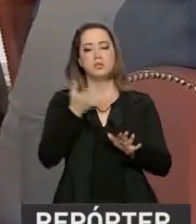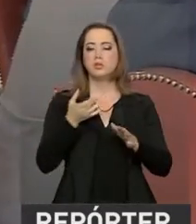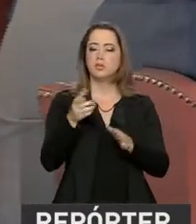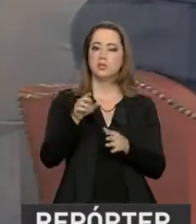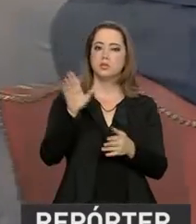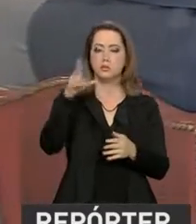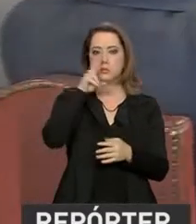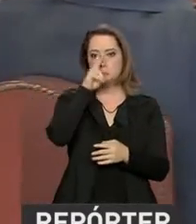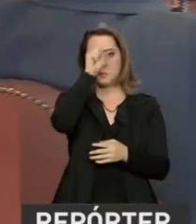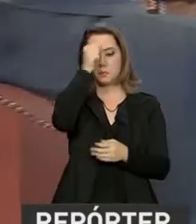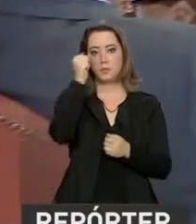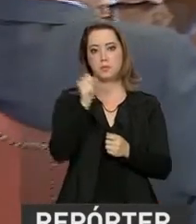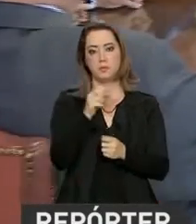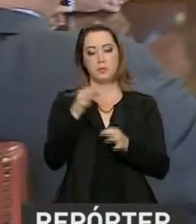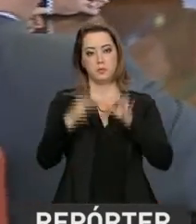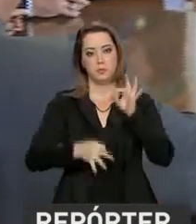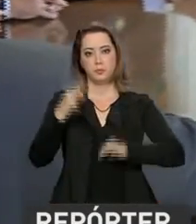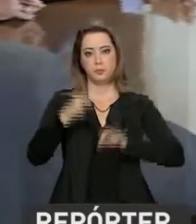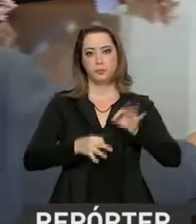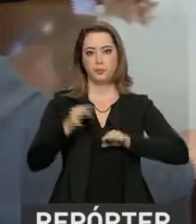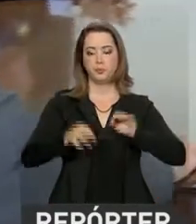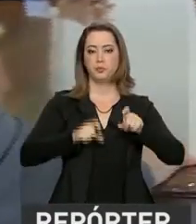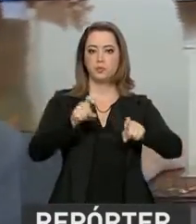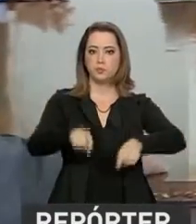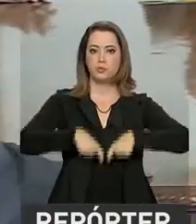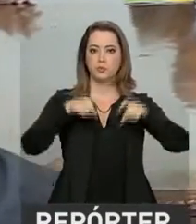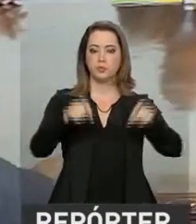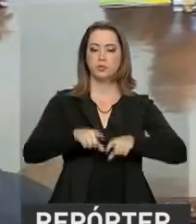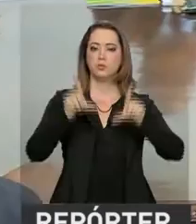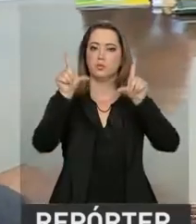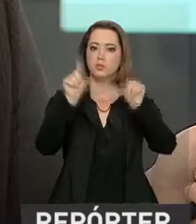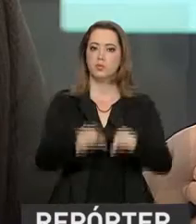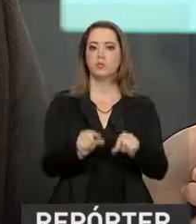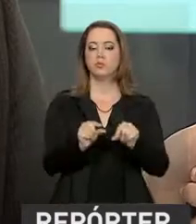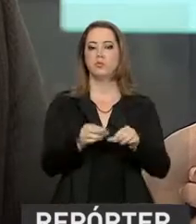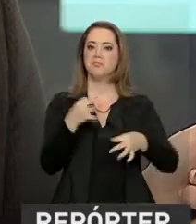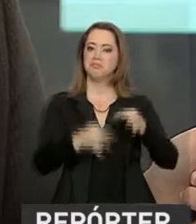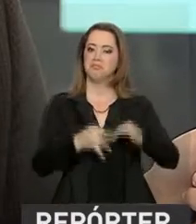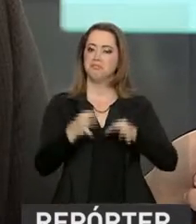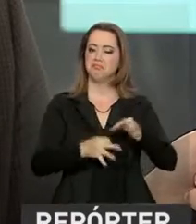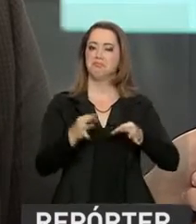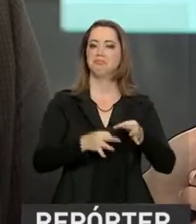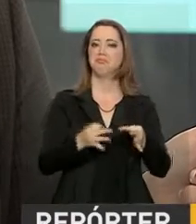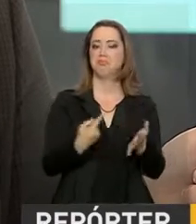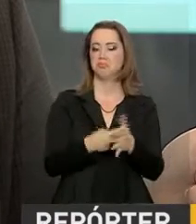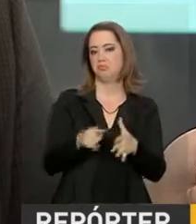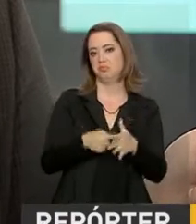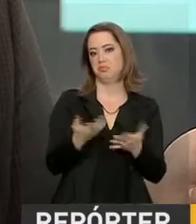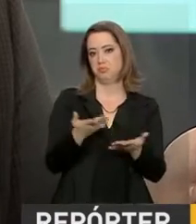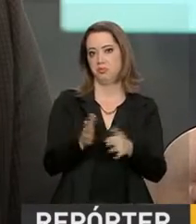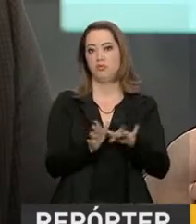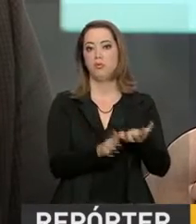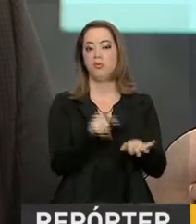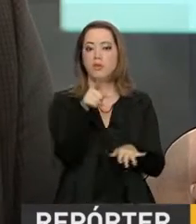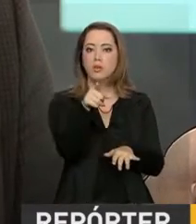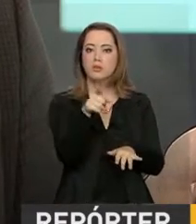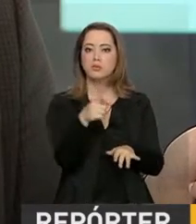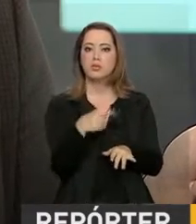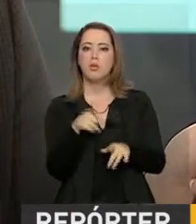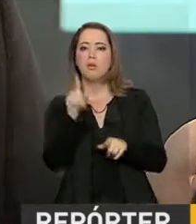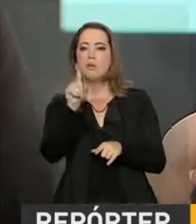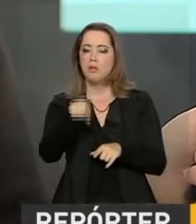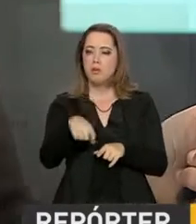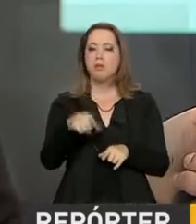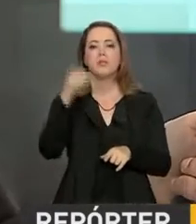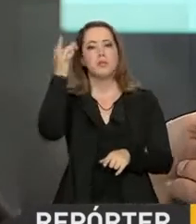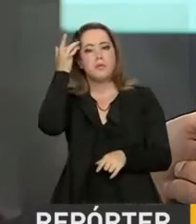a redução da burocracia, especialmente na questão ambiental. Eu diria que a facilitação